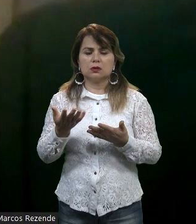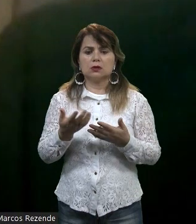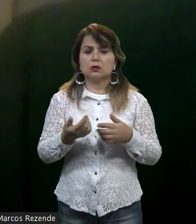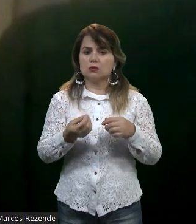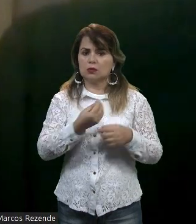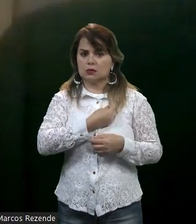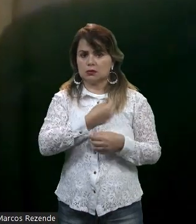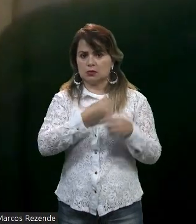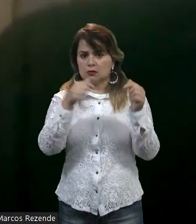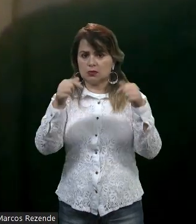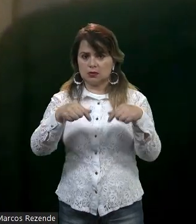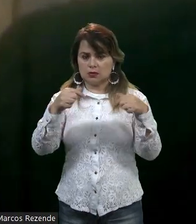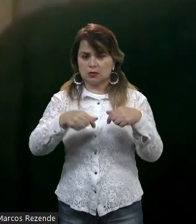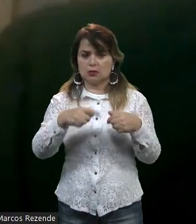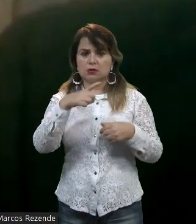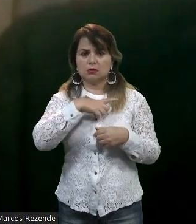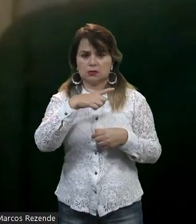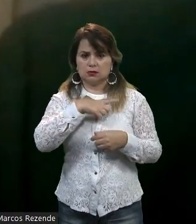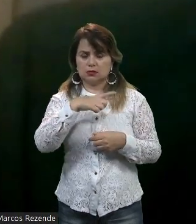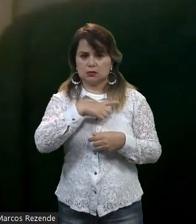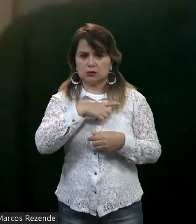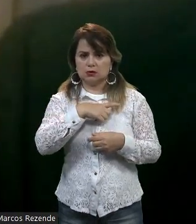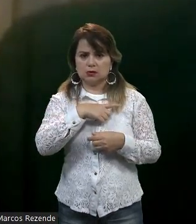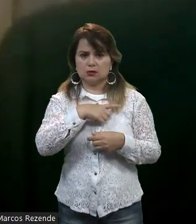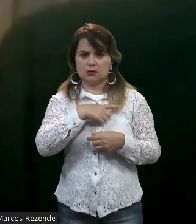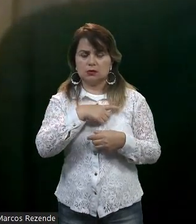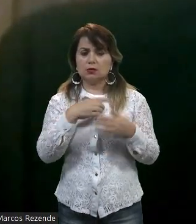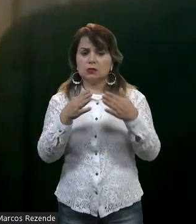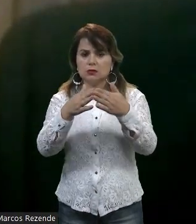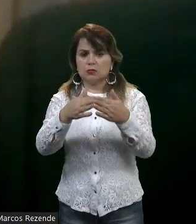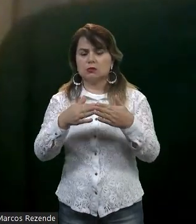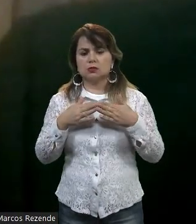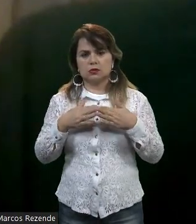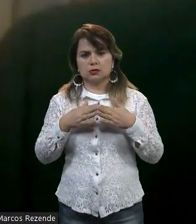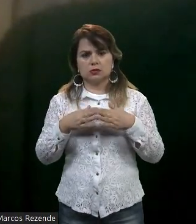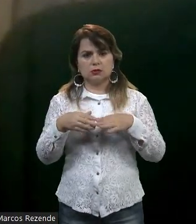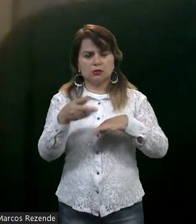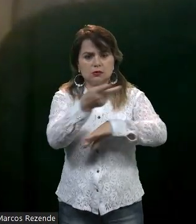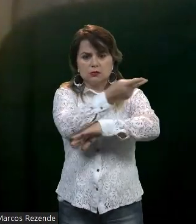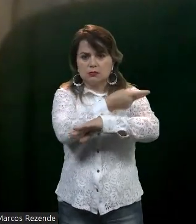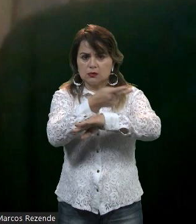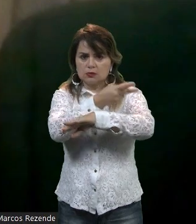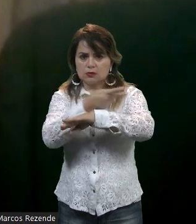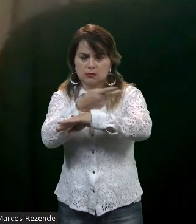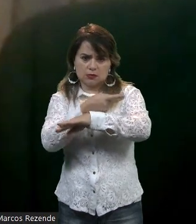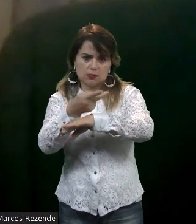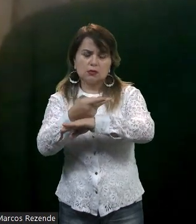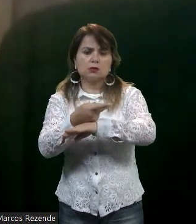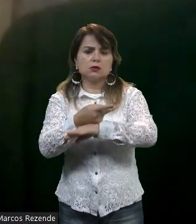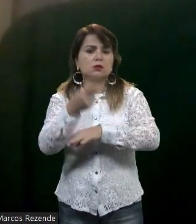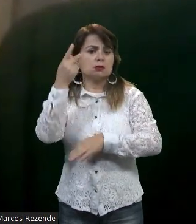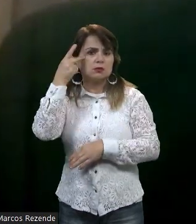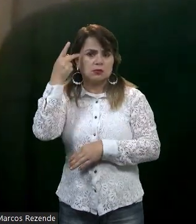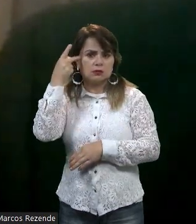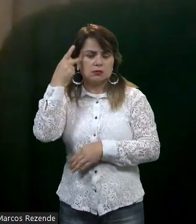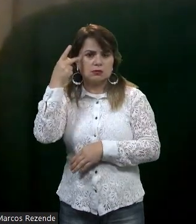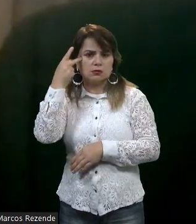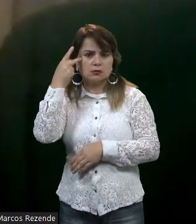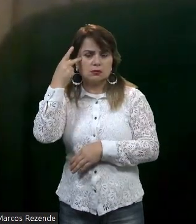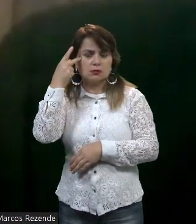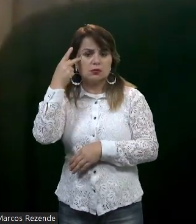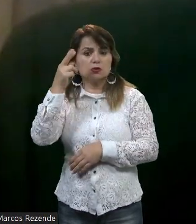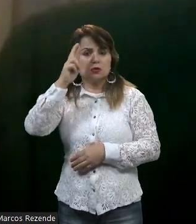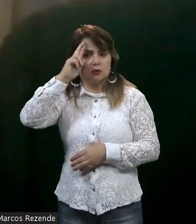conforme contido na instrução em epígrafe, expedida pela Procuradoria Regional Eleitoral em São Paulo, fica